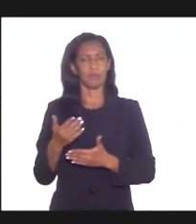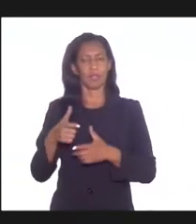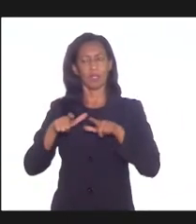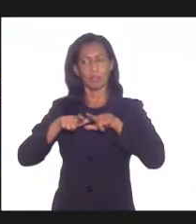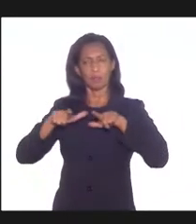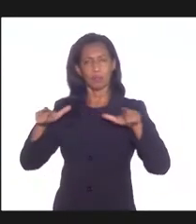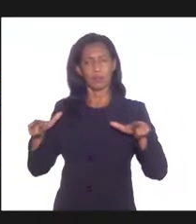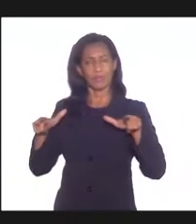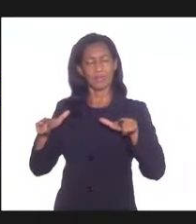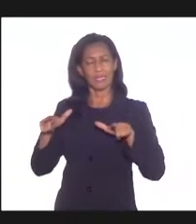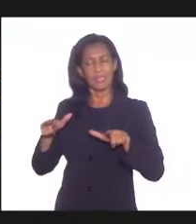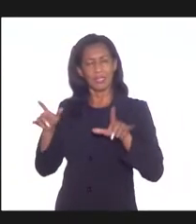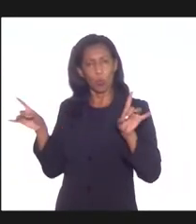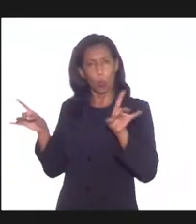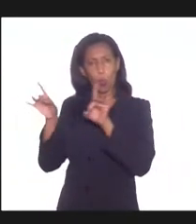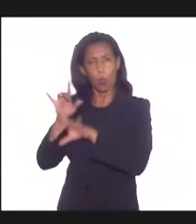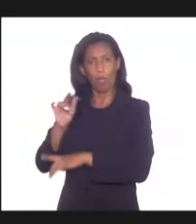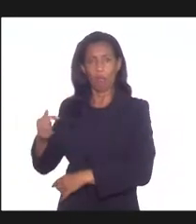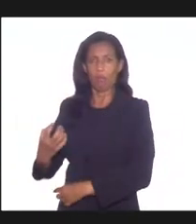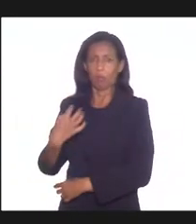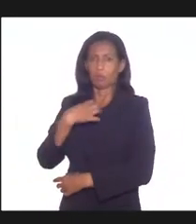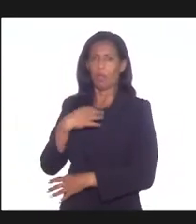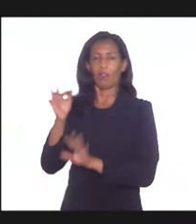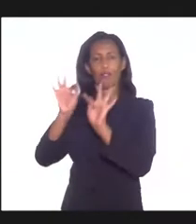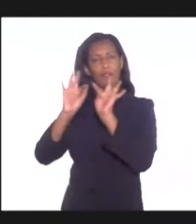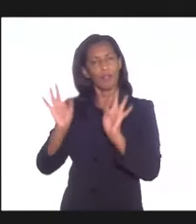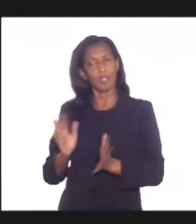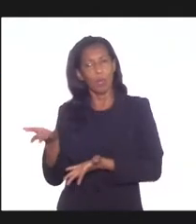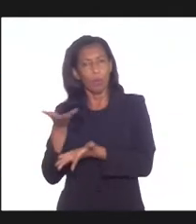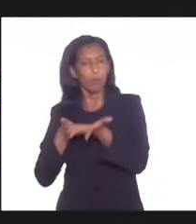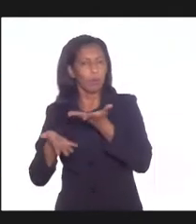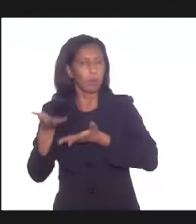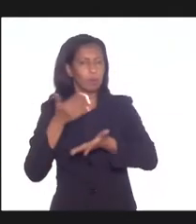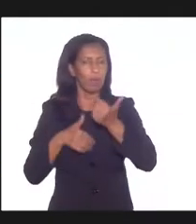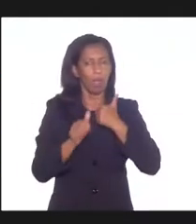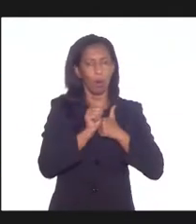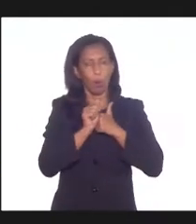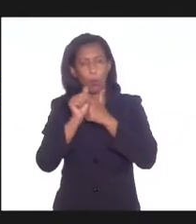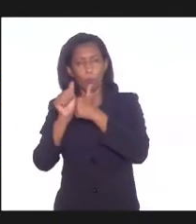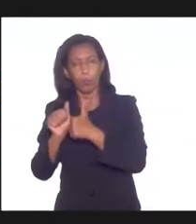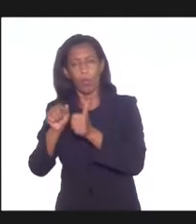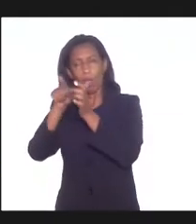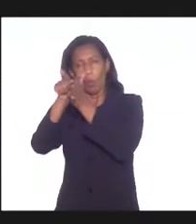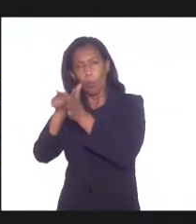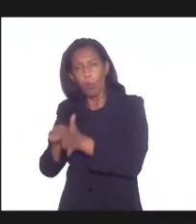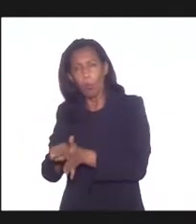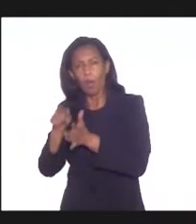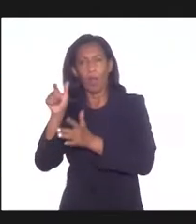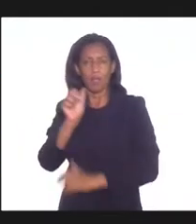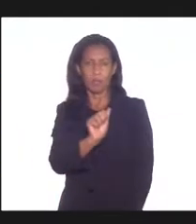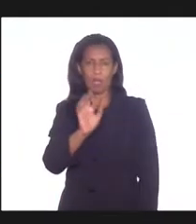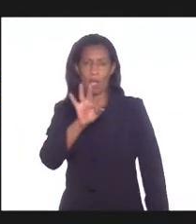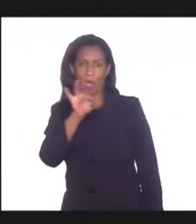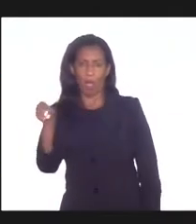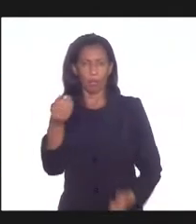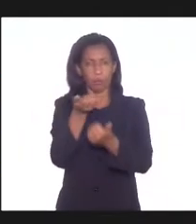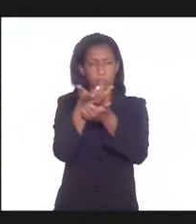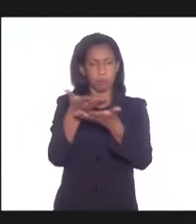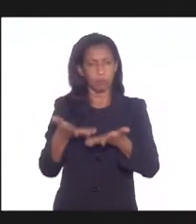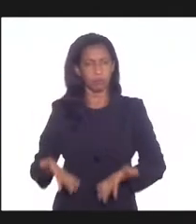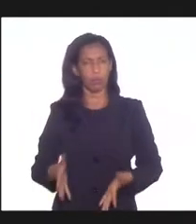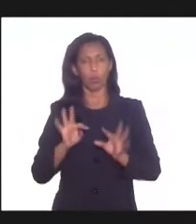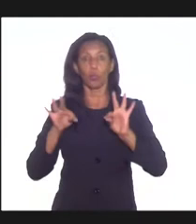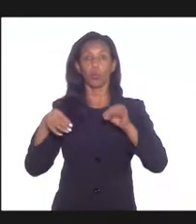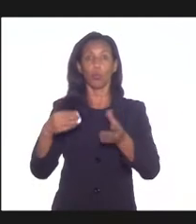grande mobilização. Acho que fiquei muito feliz de estar participando aí também, acompanhando esse ato e essa celebração, e todos os membros da